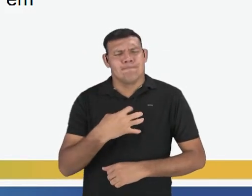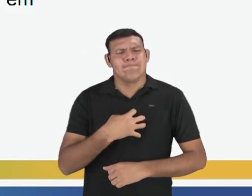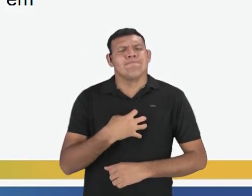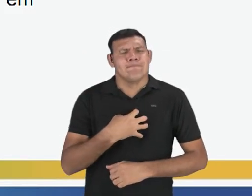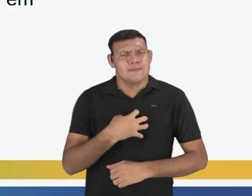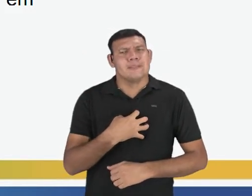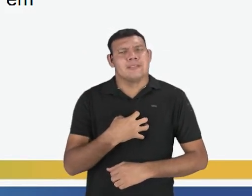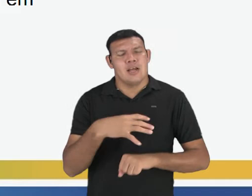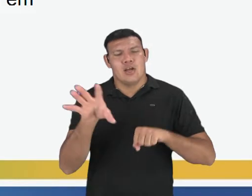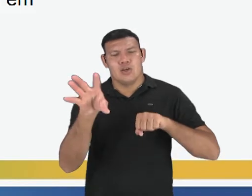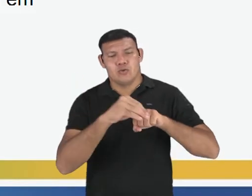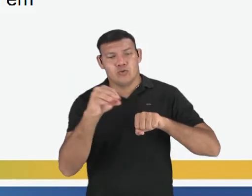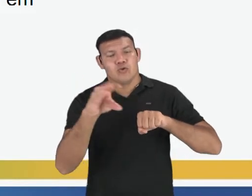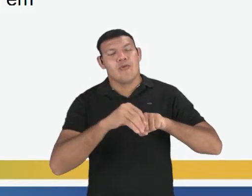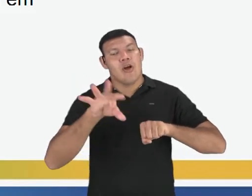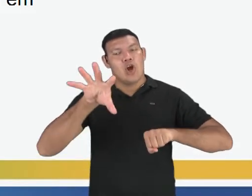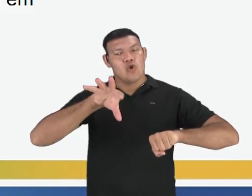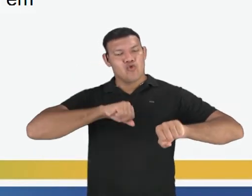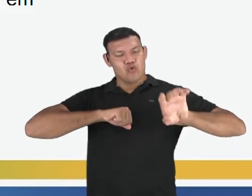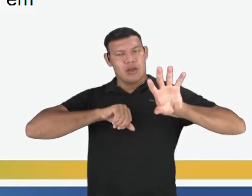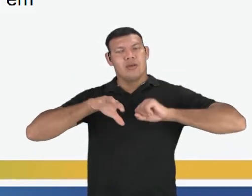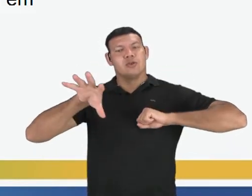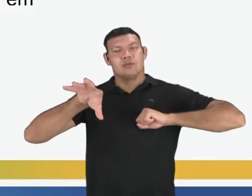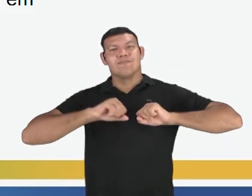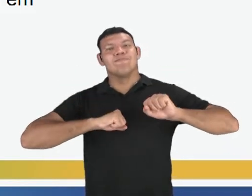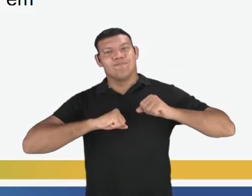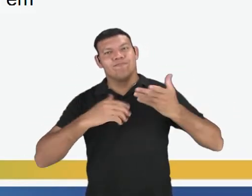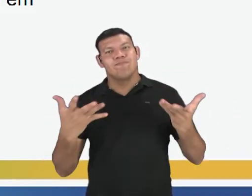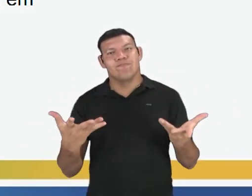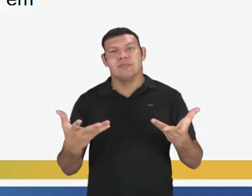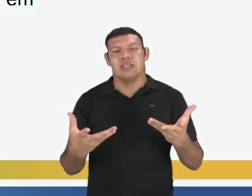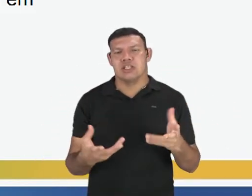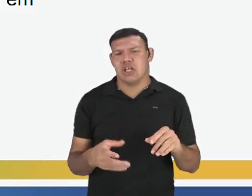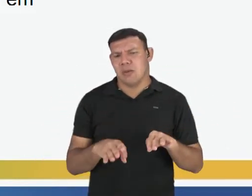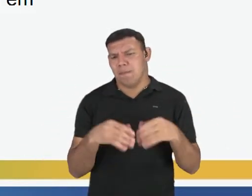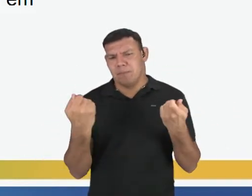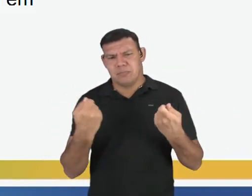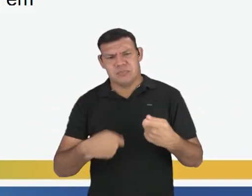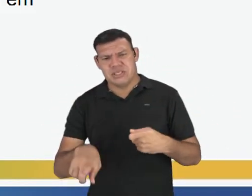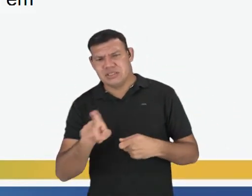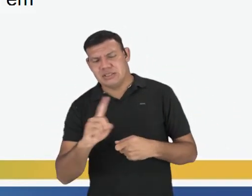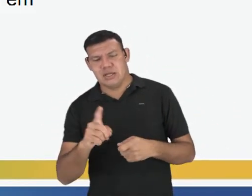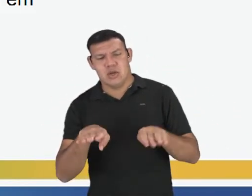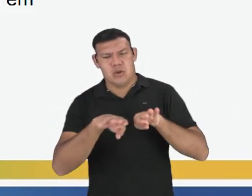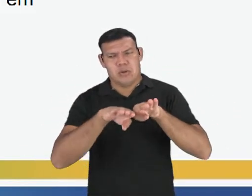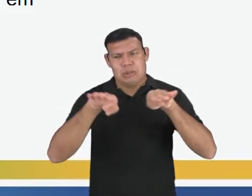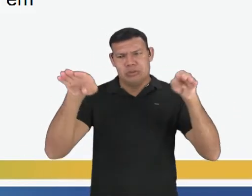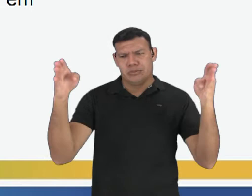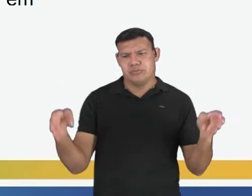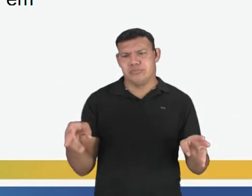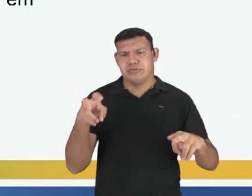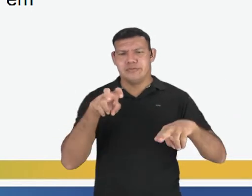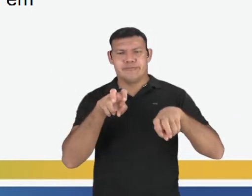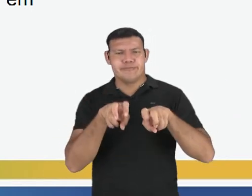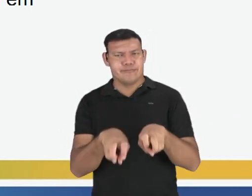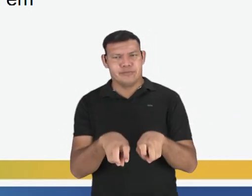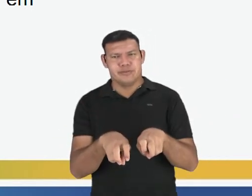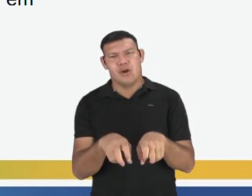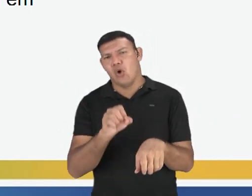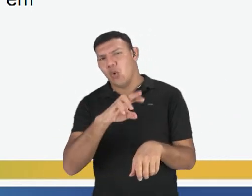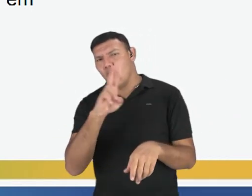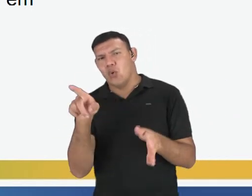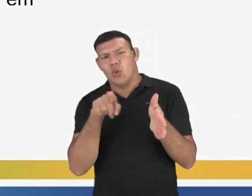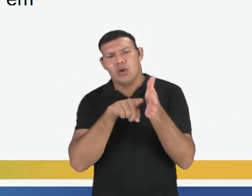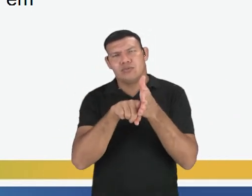intuição, você aprende, você adquire, sem que sente numa mesa ou vá lá fazer alguma pesquisa, simplesmente vem